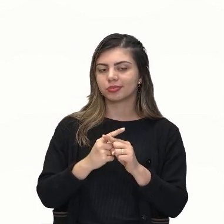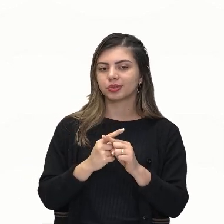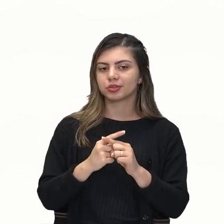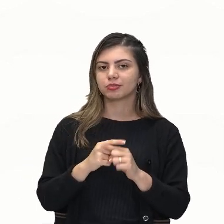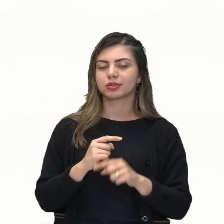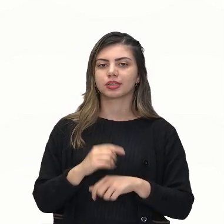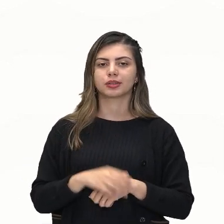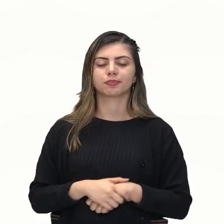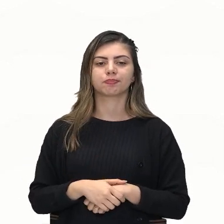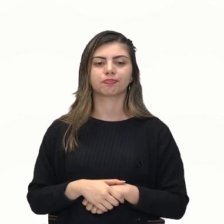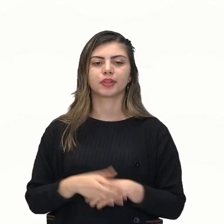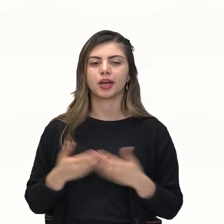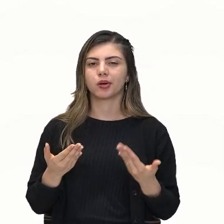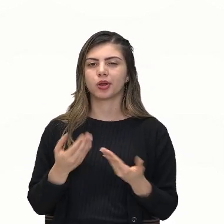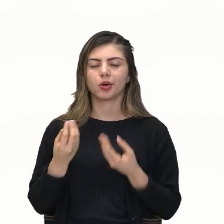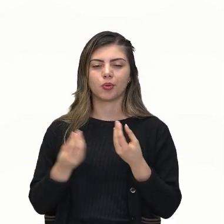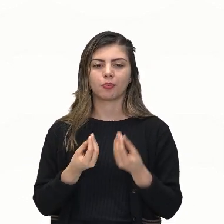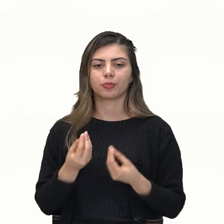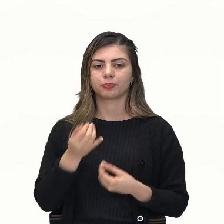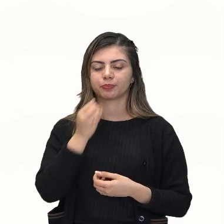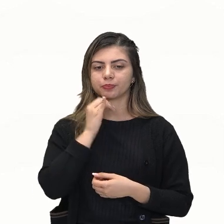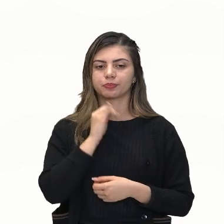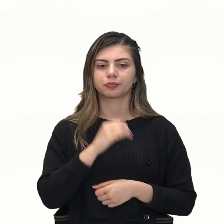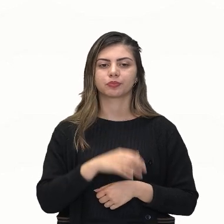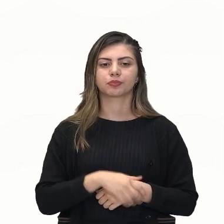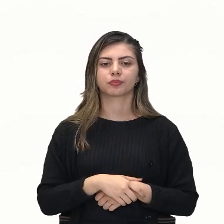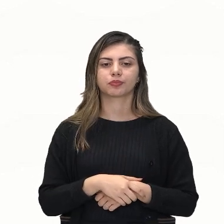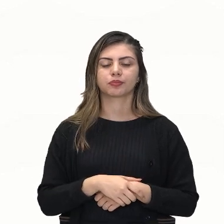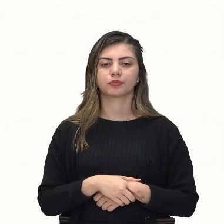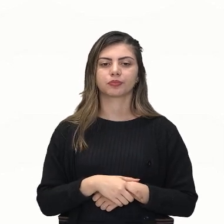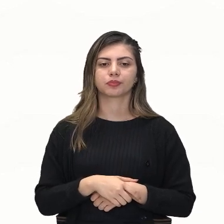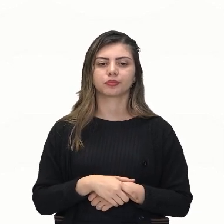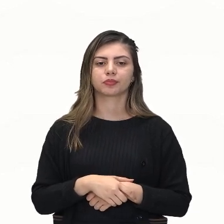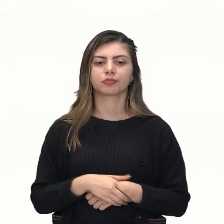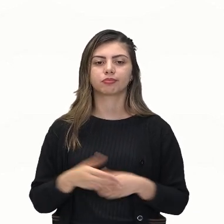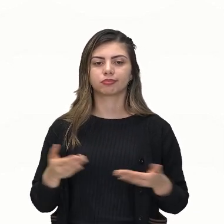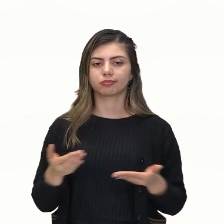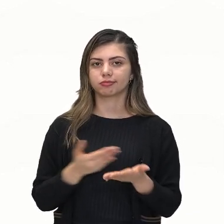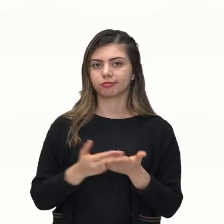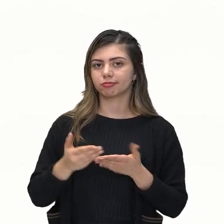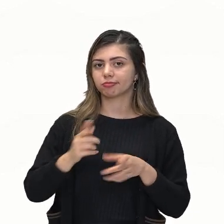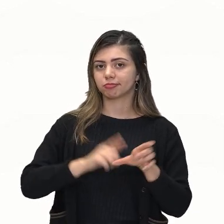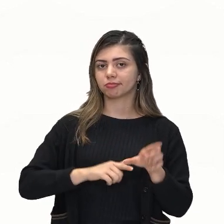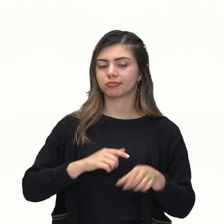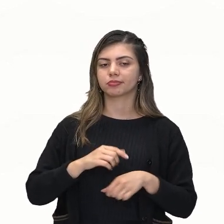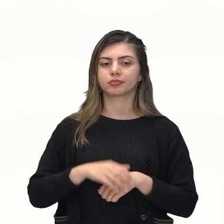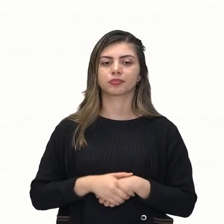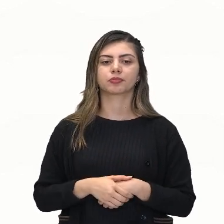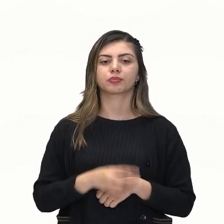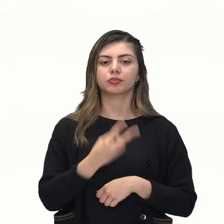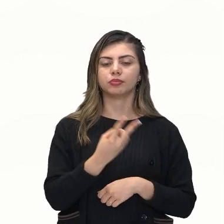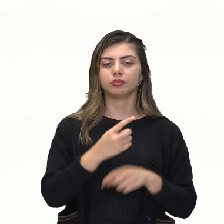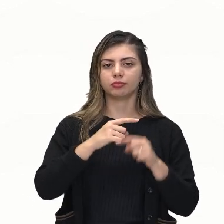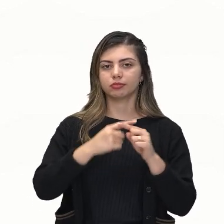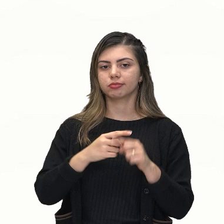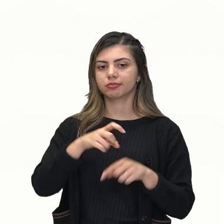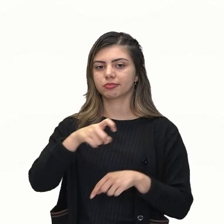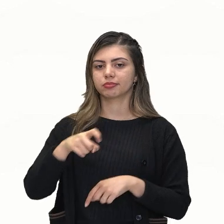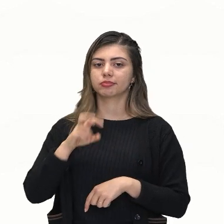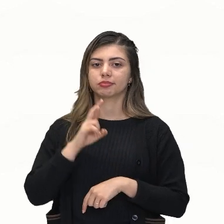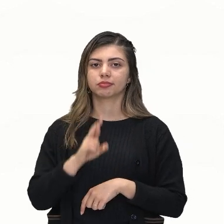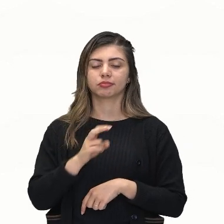diagonal. Então, vamos lá aqui. Começando pela letra. 2 vezes x é